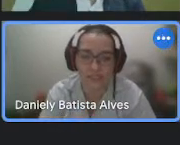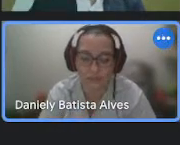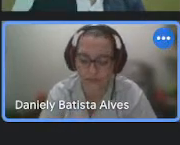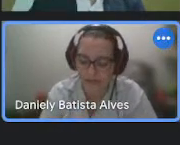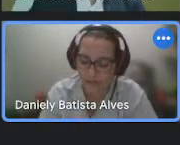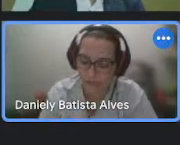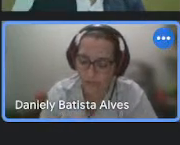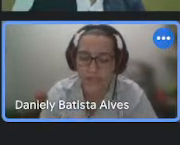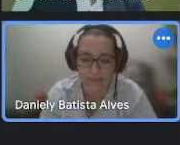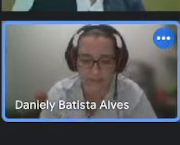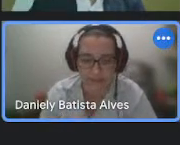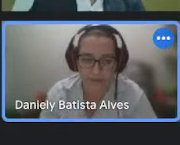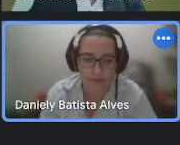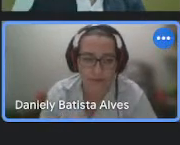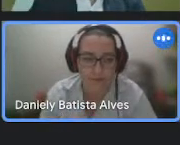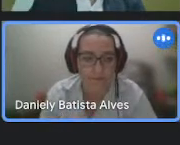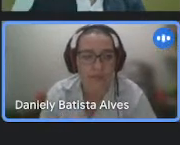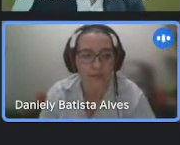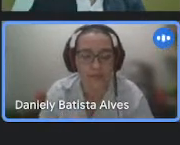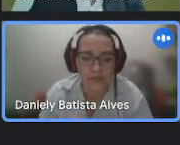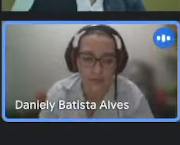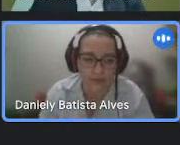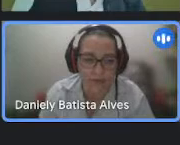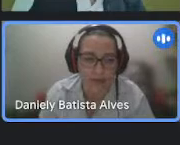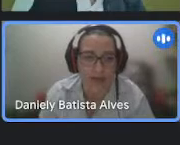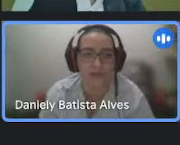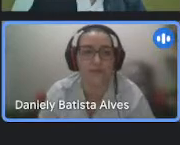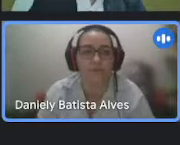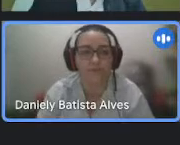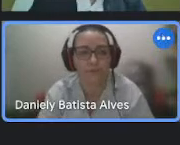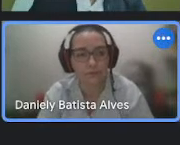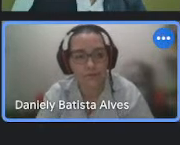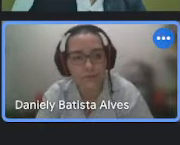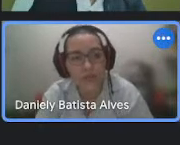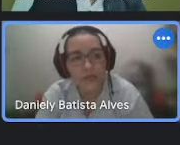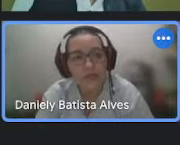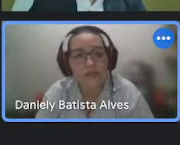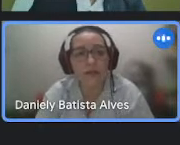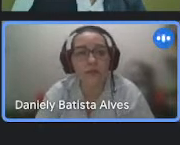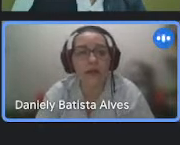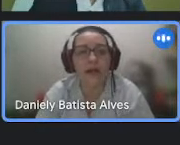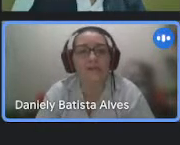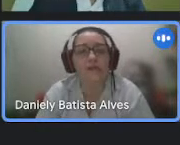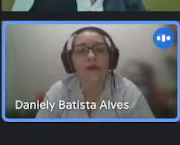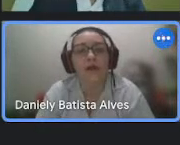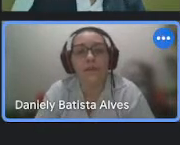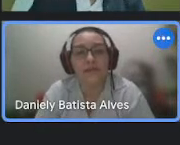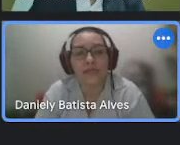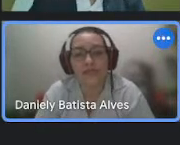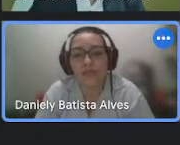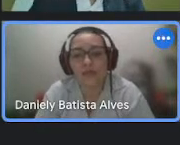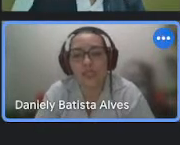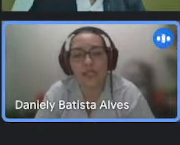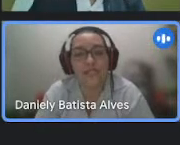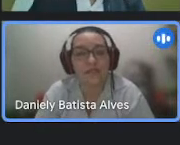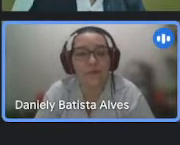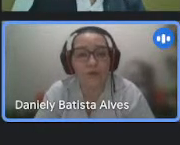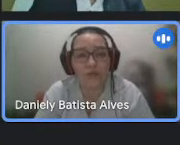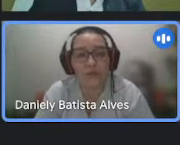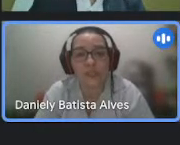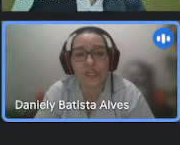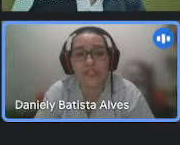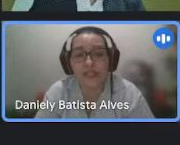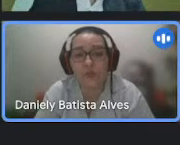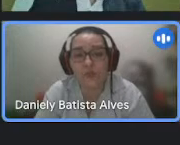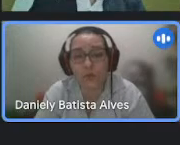de aprovação do CEP, ok? Então, esse é o primeiro caso. Segundo caso, pesquisa que utilize